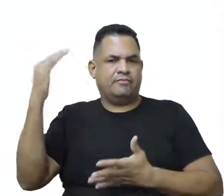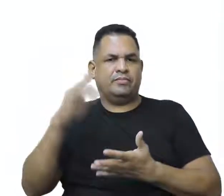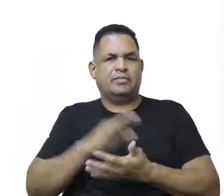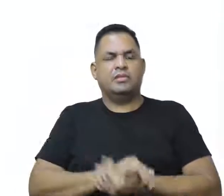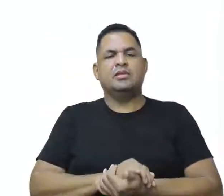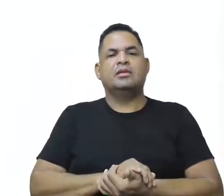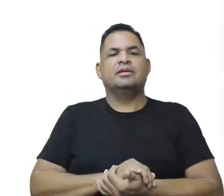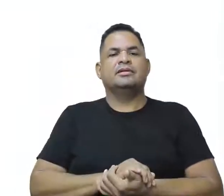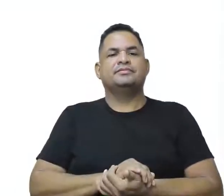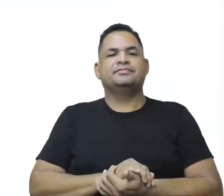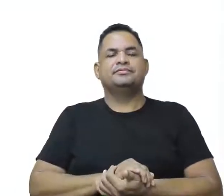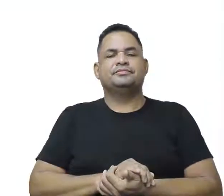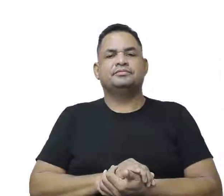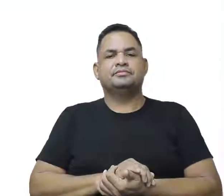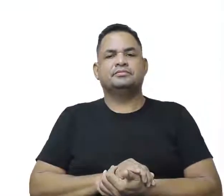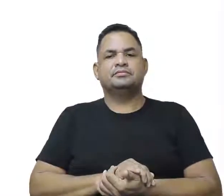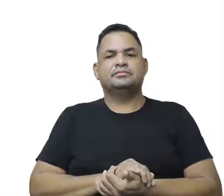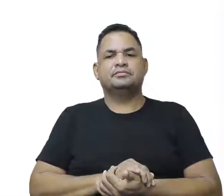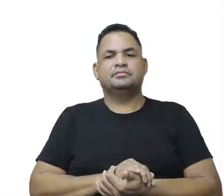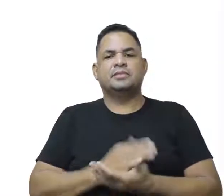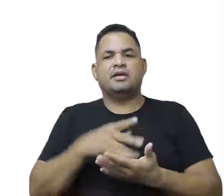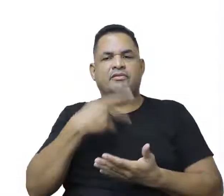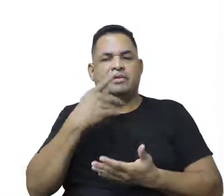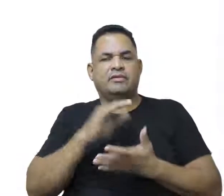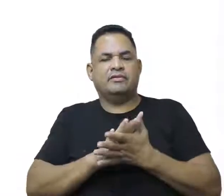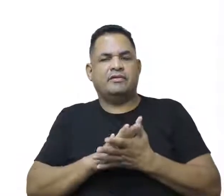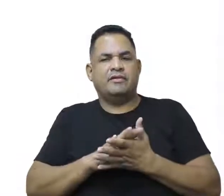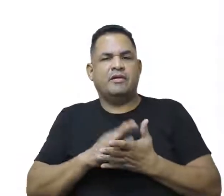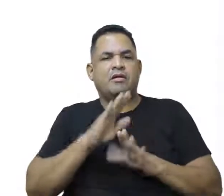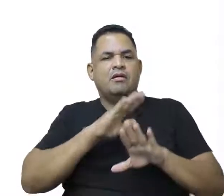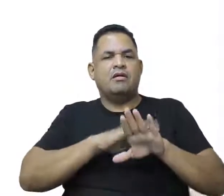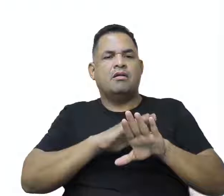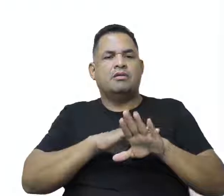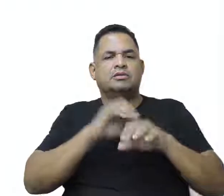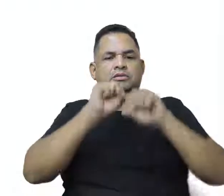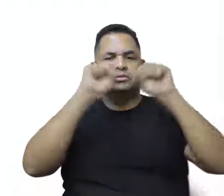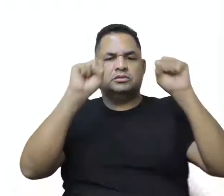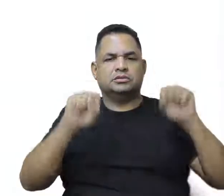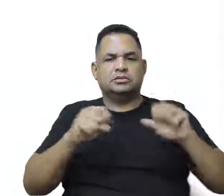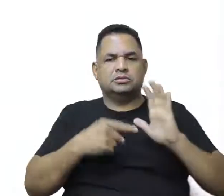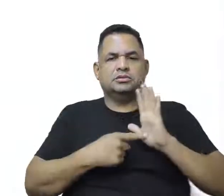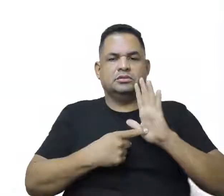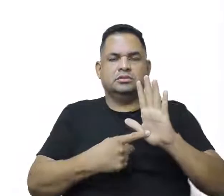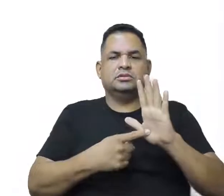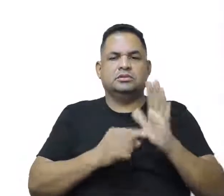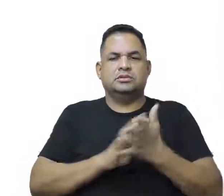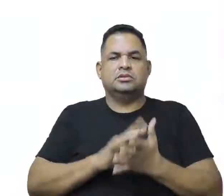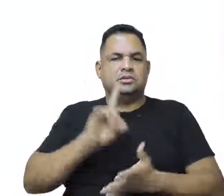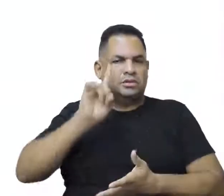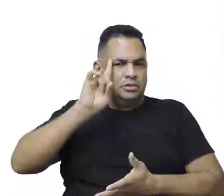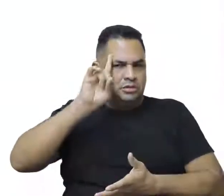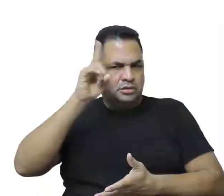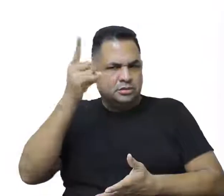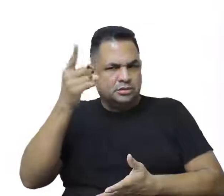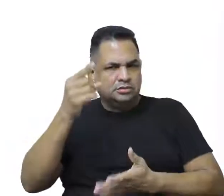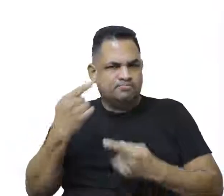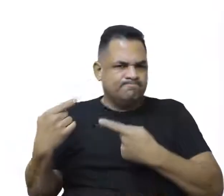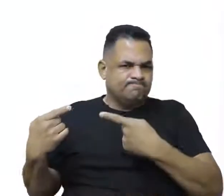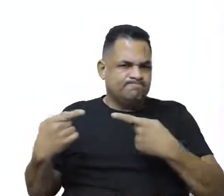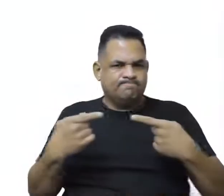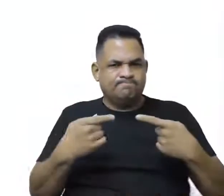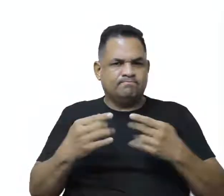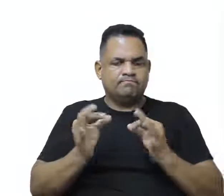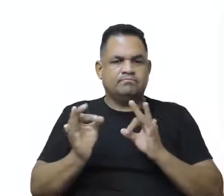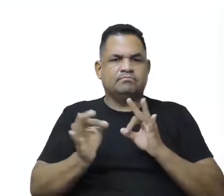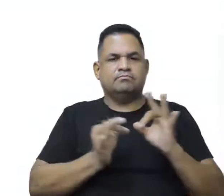hoje, que diz assim, eles se referiam à ideologia como um sistema de representações e ideias